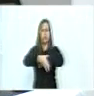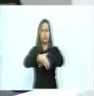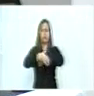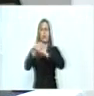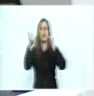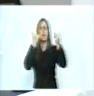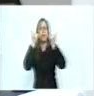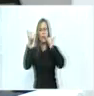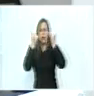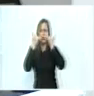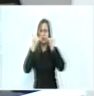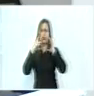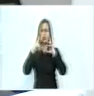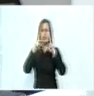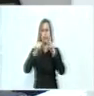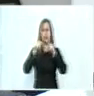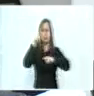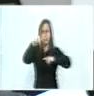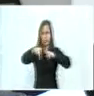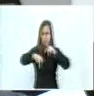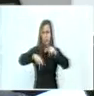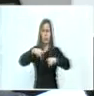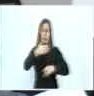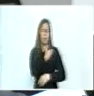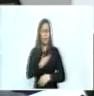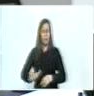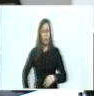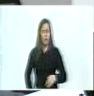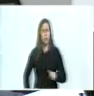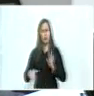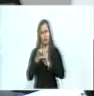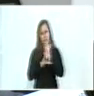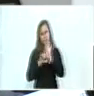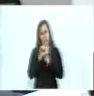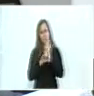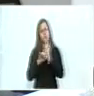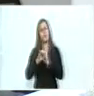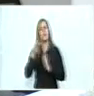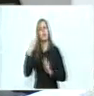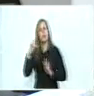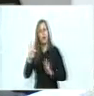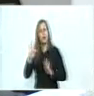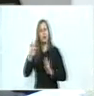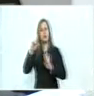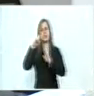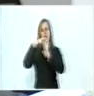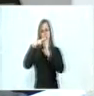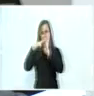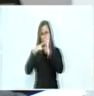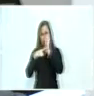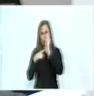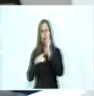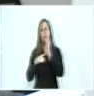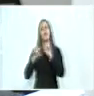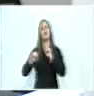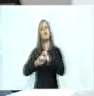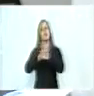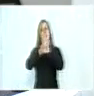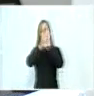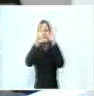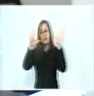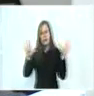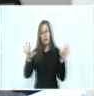e dados públicos determinados na legislação federal e nas normas locais que disciplinam a transparência